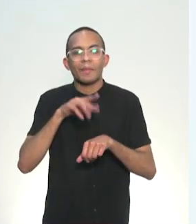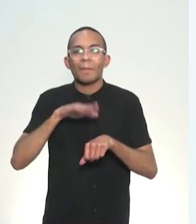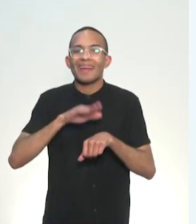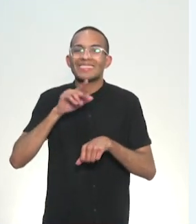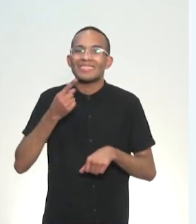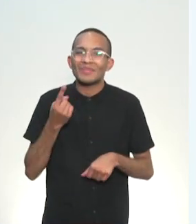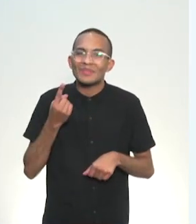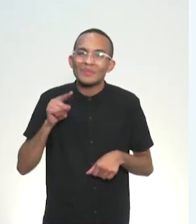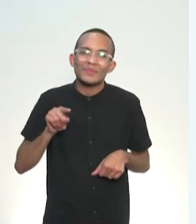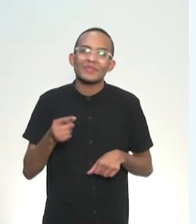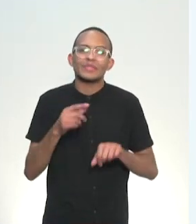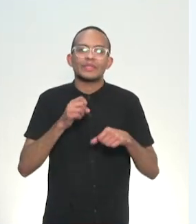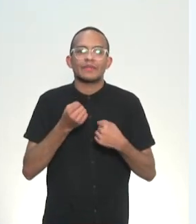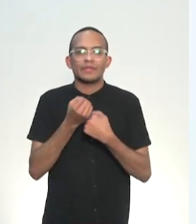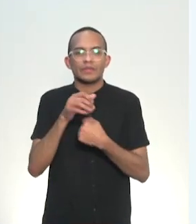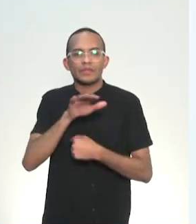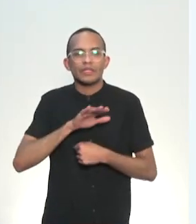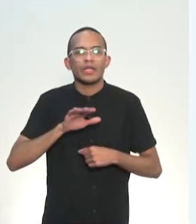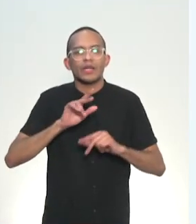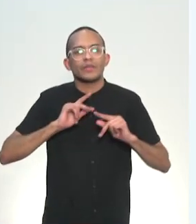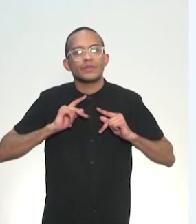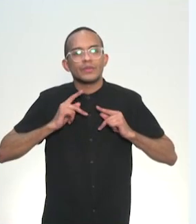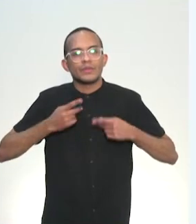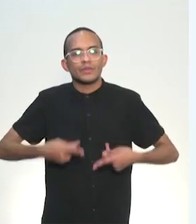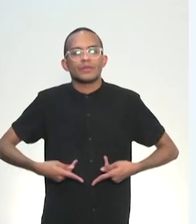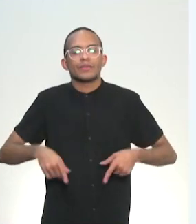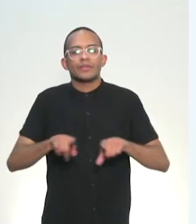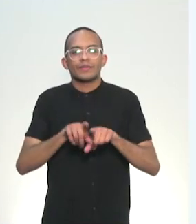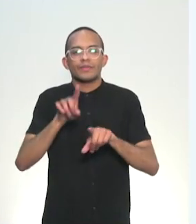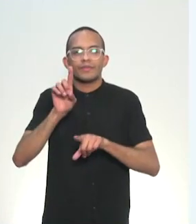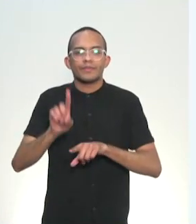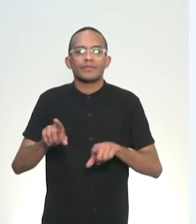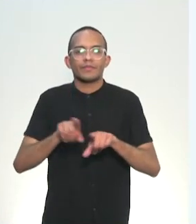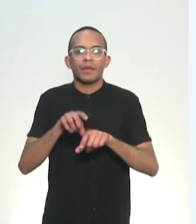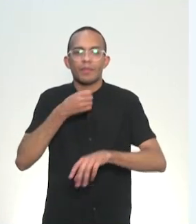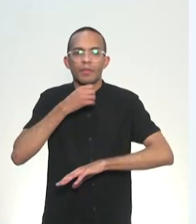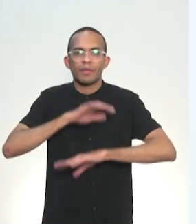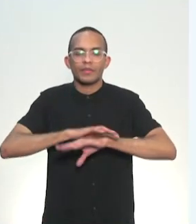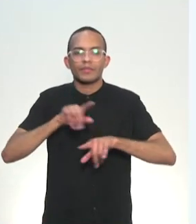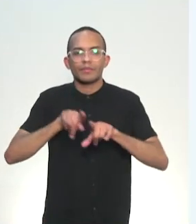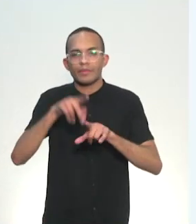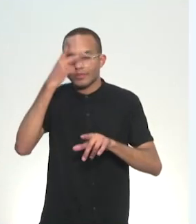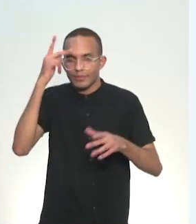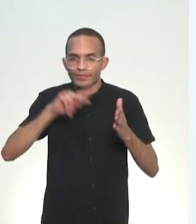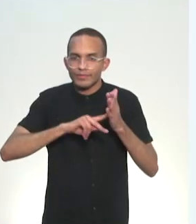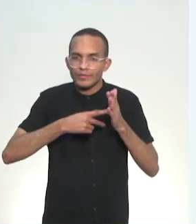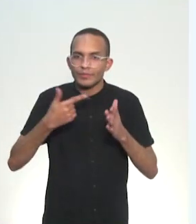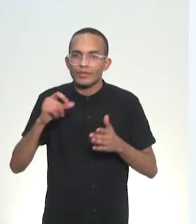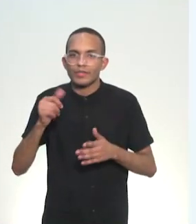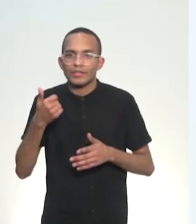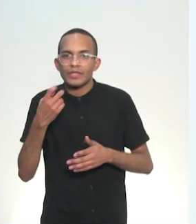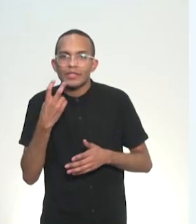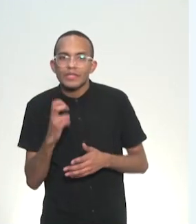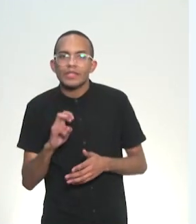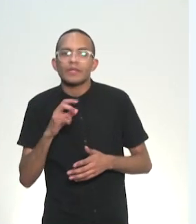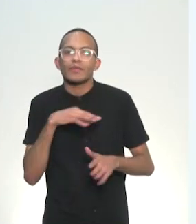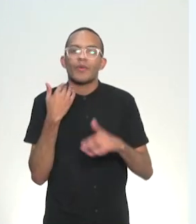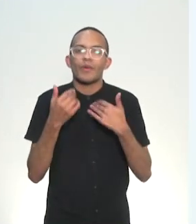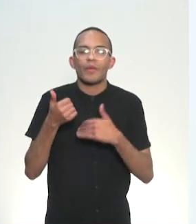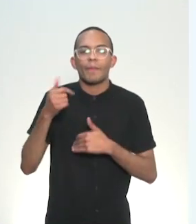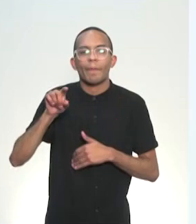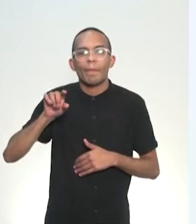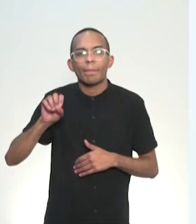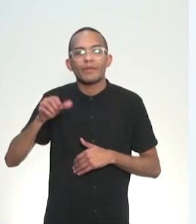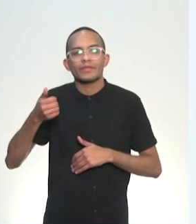1.000 defensores dos direitos humanos, jornalistas e sindicalistas foram assassinados entre 2015 e 2018. Para